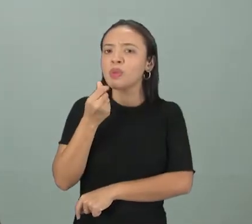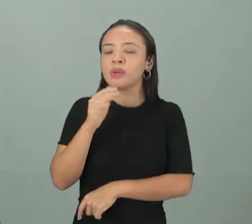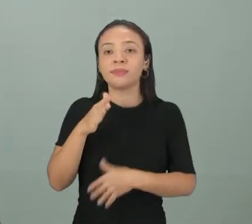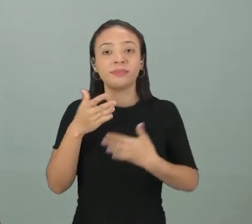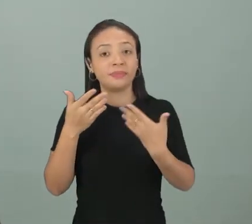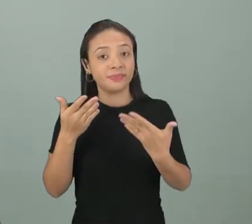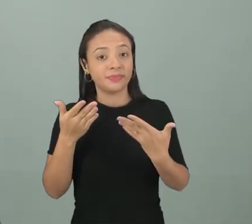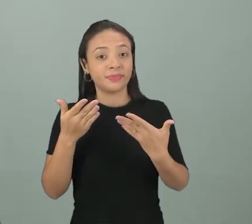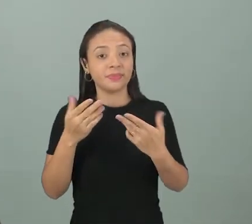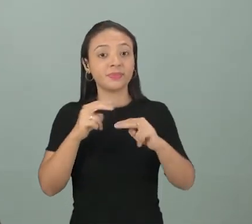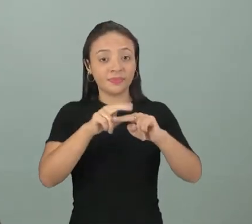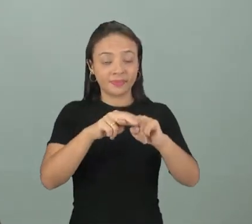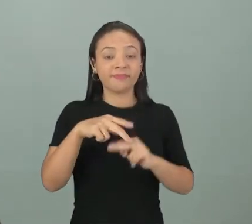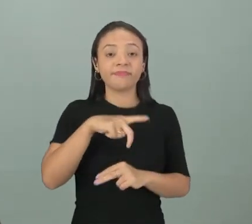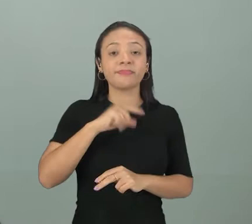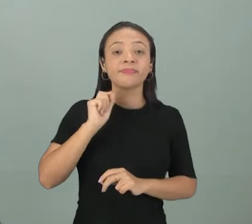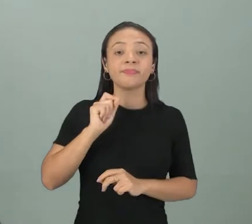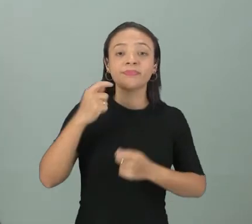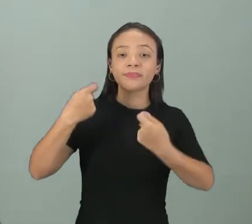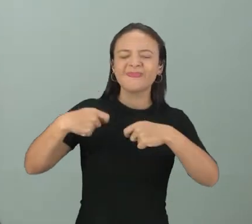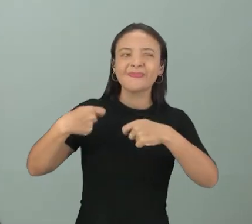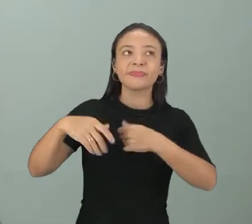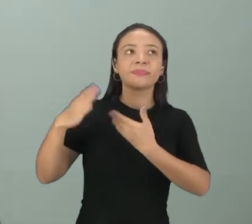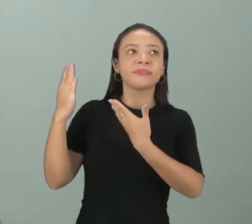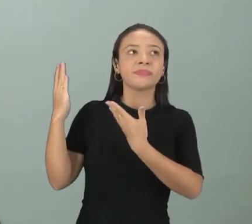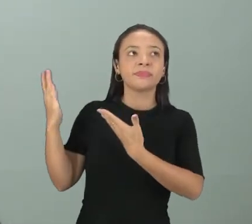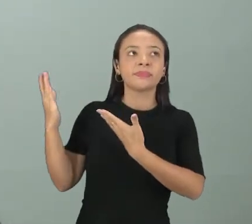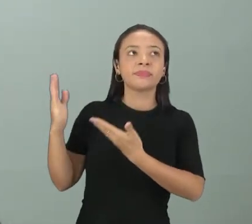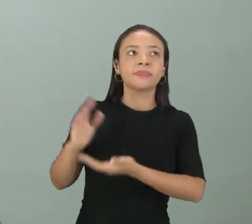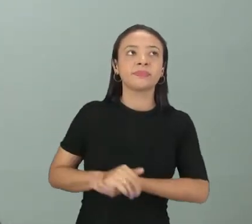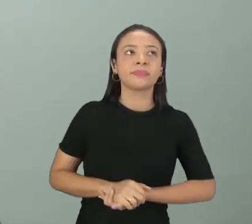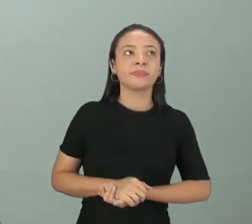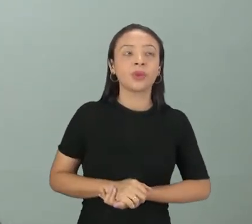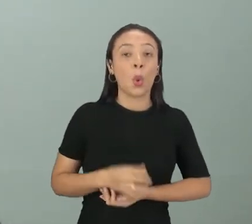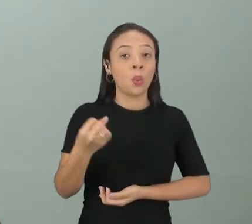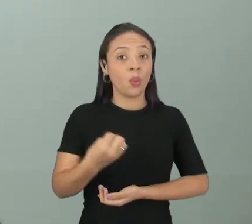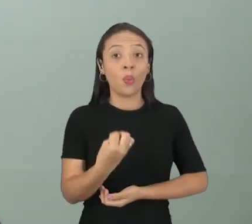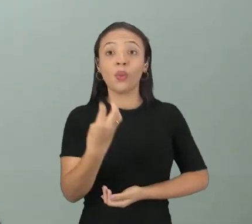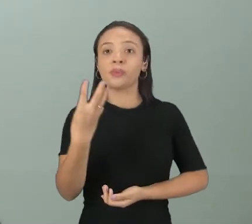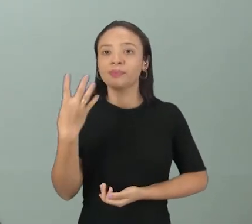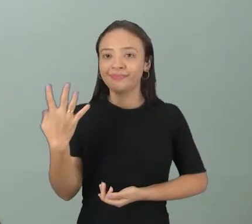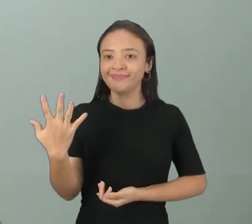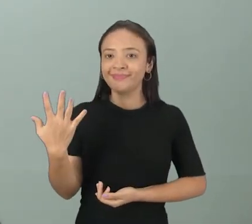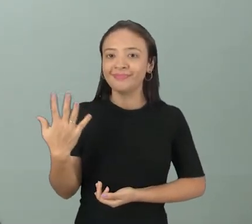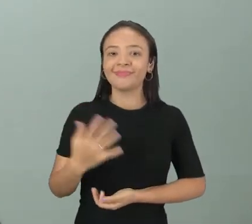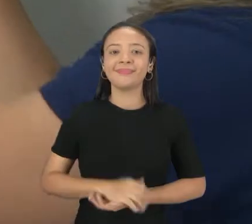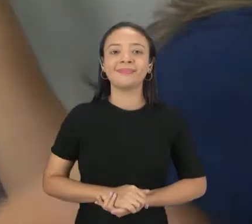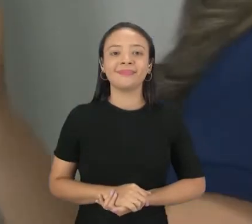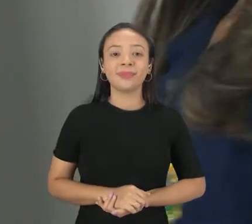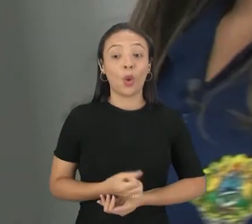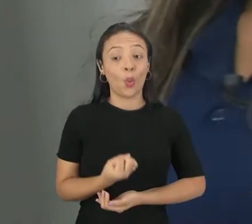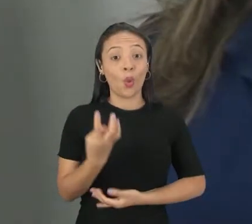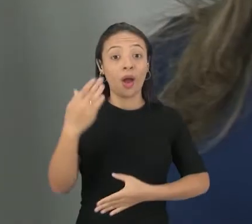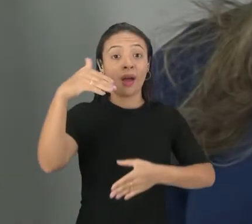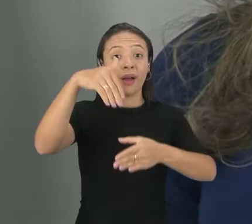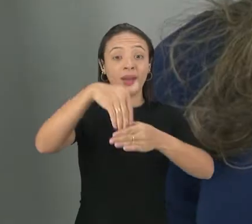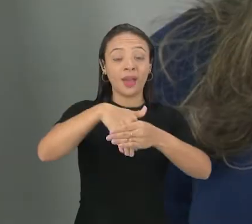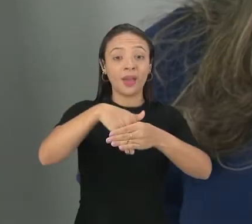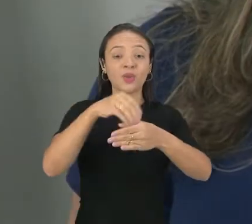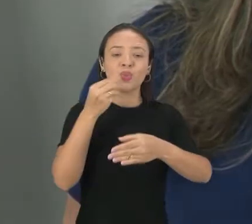não é mesmo E para isso Será necessário termos as a quantidade de voltas